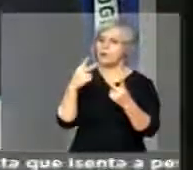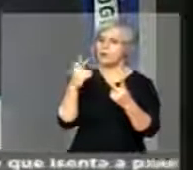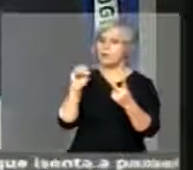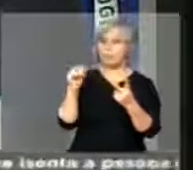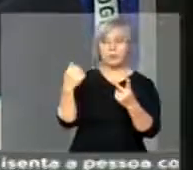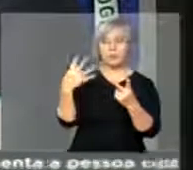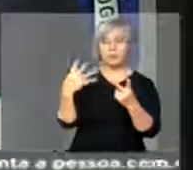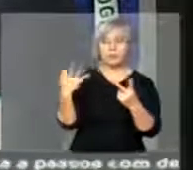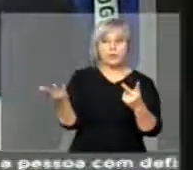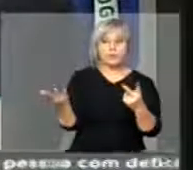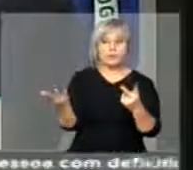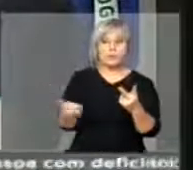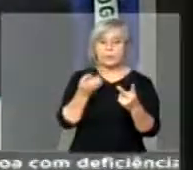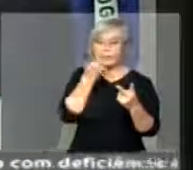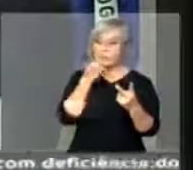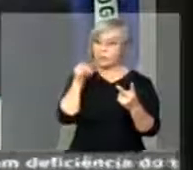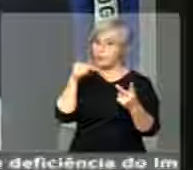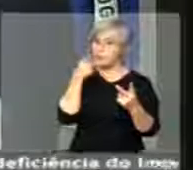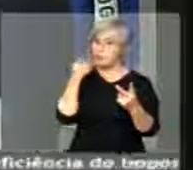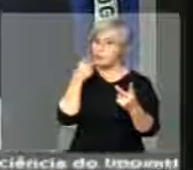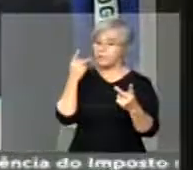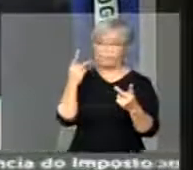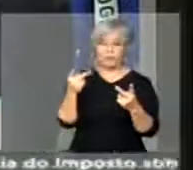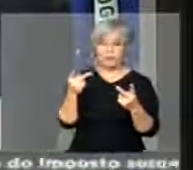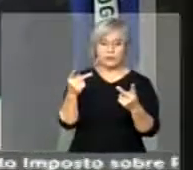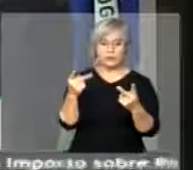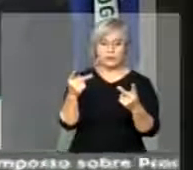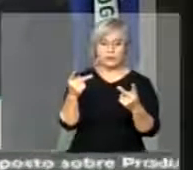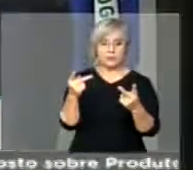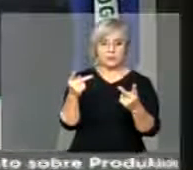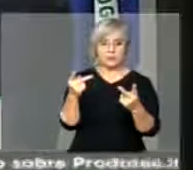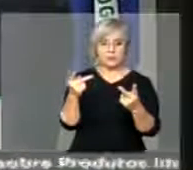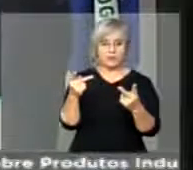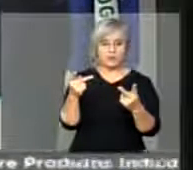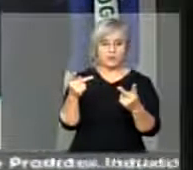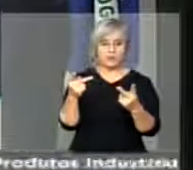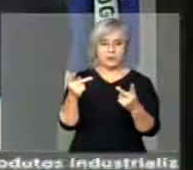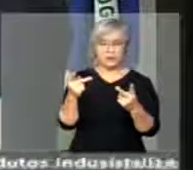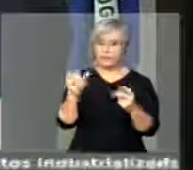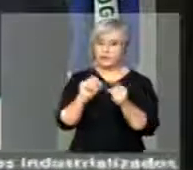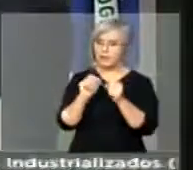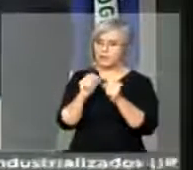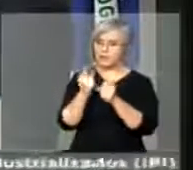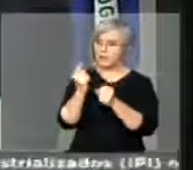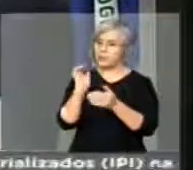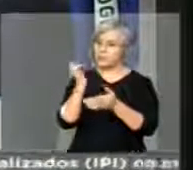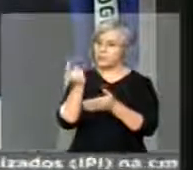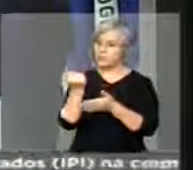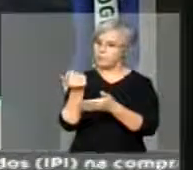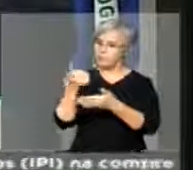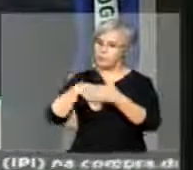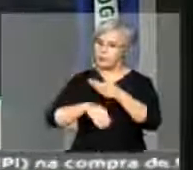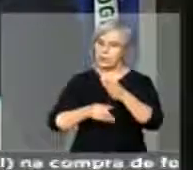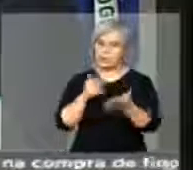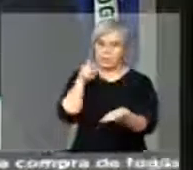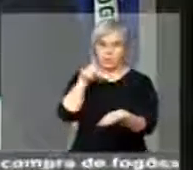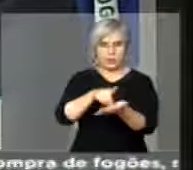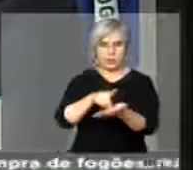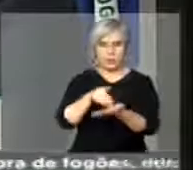bem que ele disse que foi feita de um depósito oficial. Eu